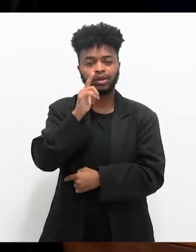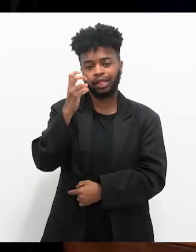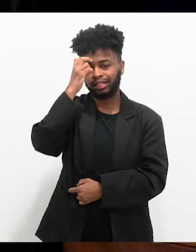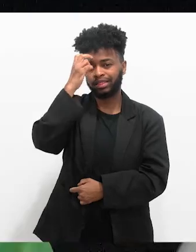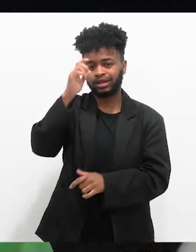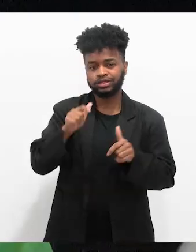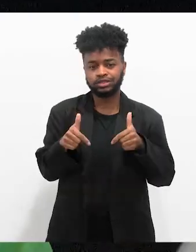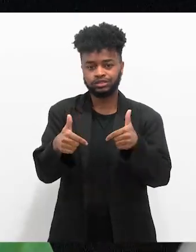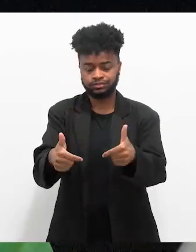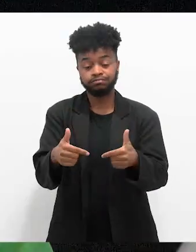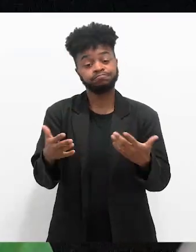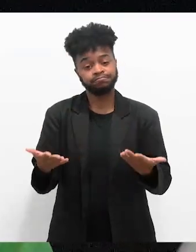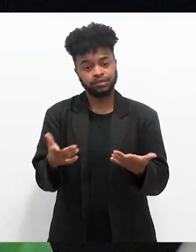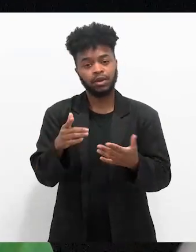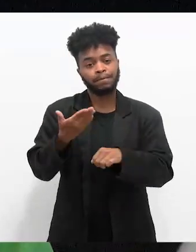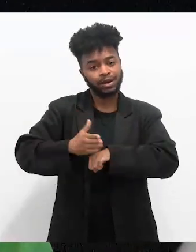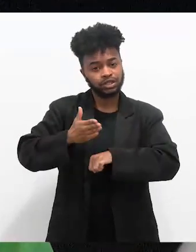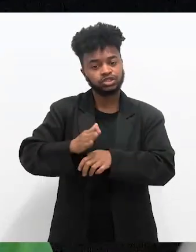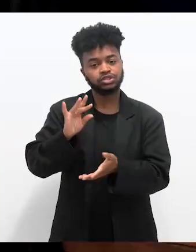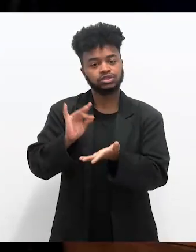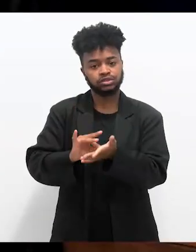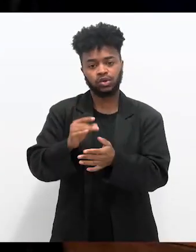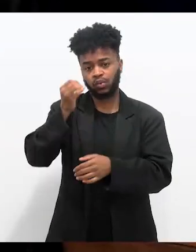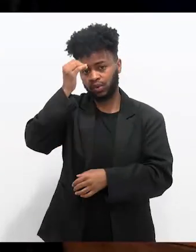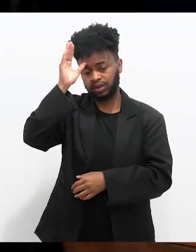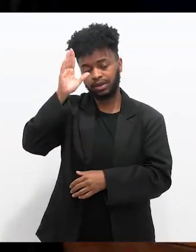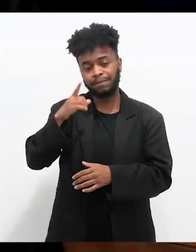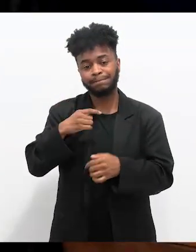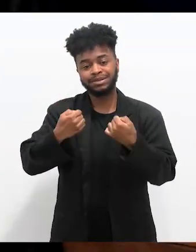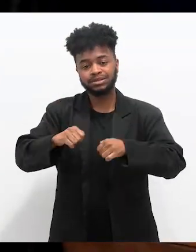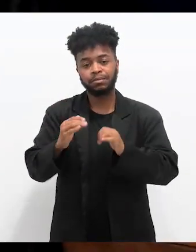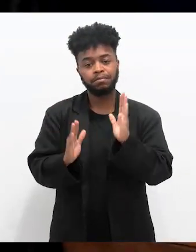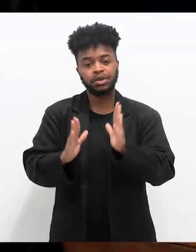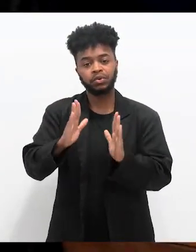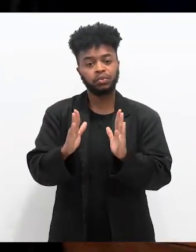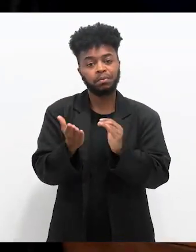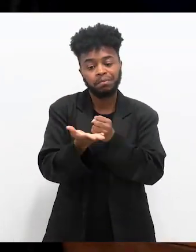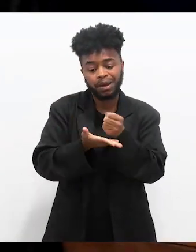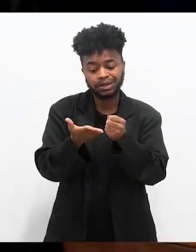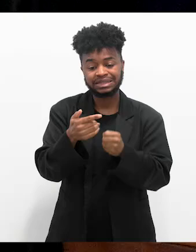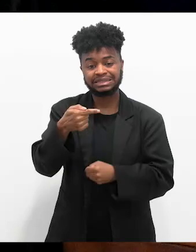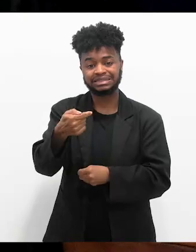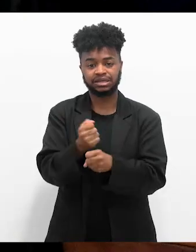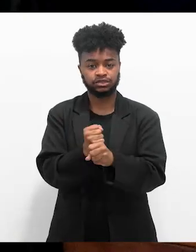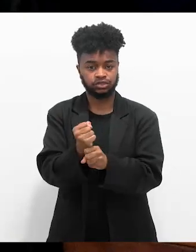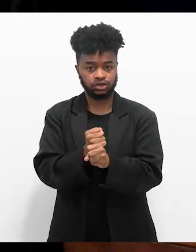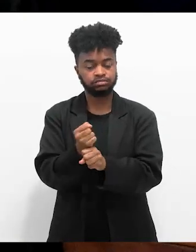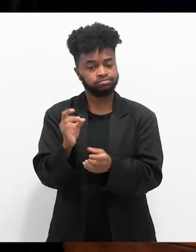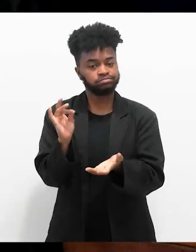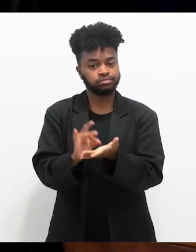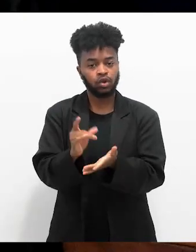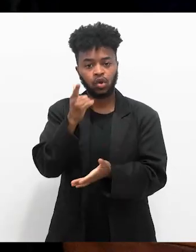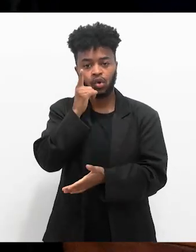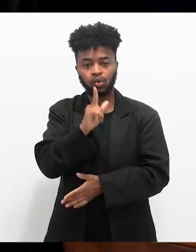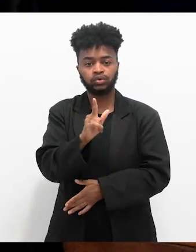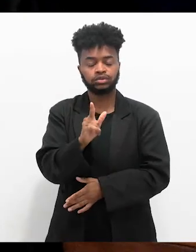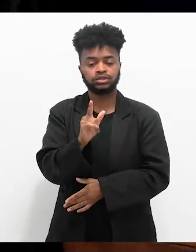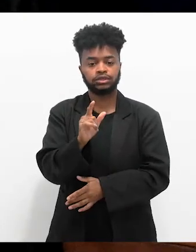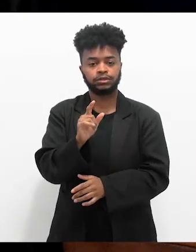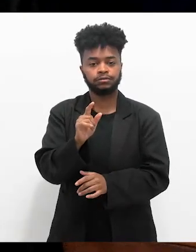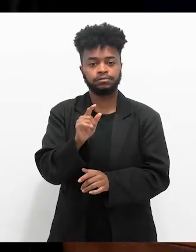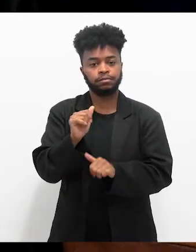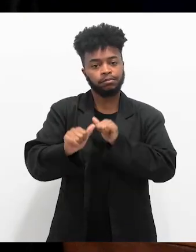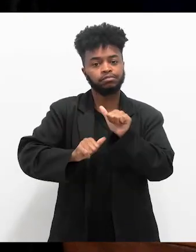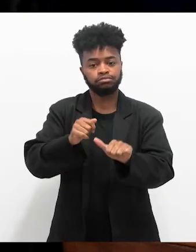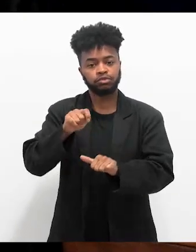sim colocar esse conhecimento em prática. Então, um mínimo de 7 anos, diria, para que possa realmente se tornar um sacerdote nessa